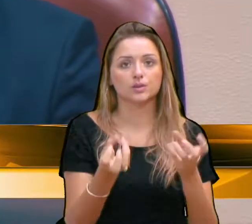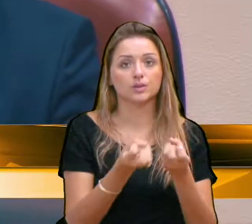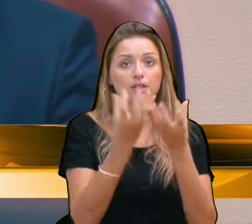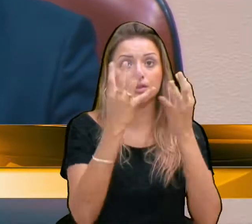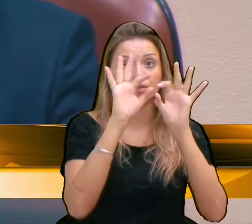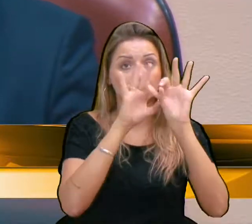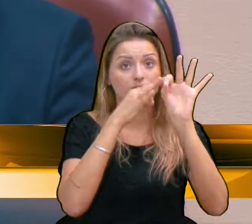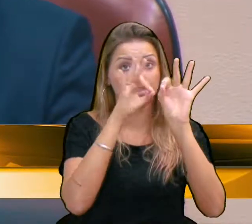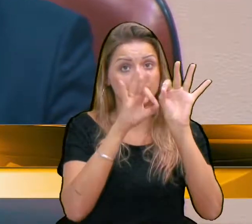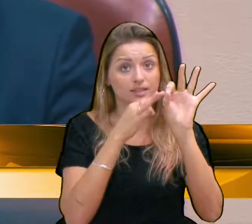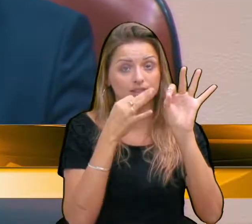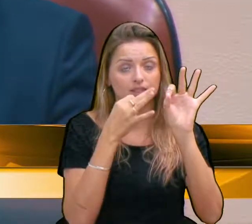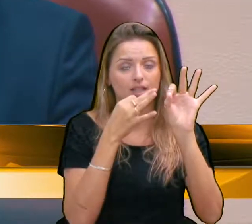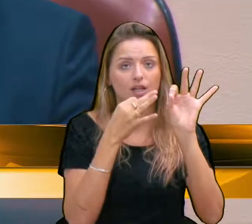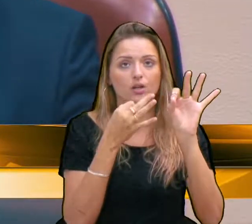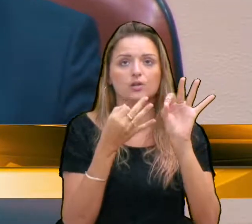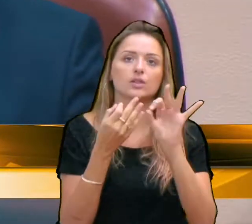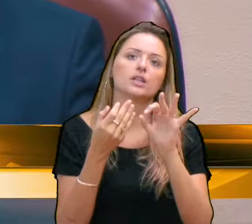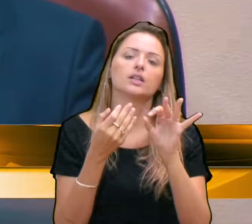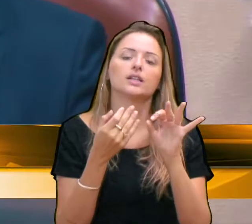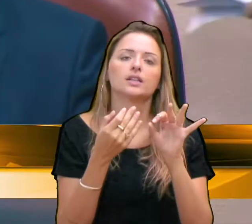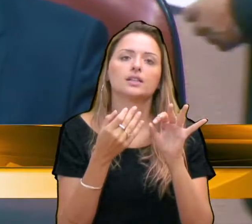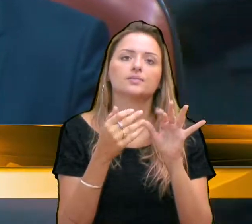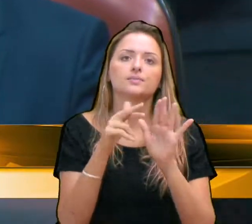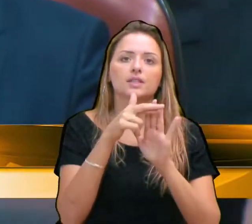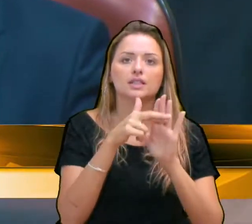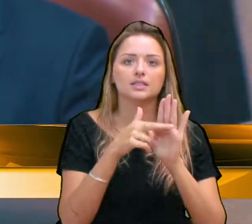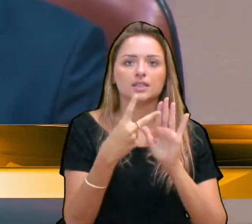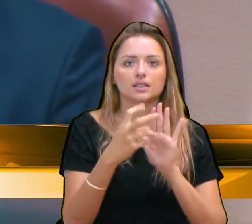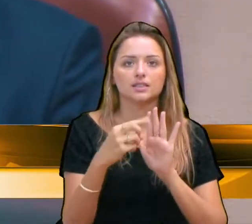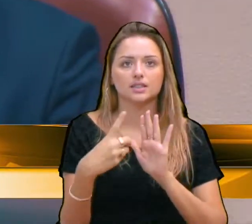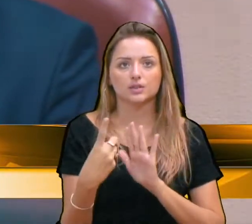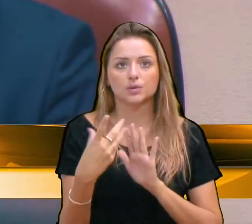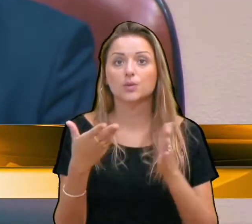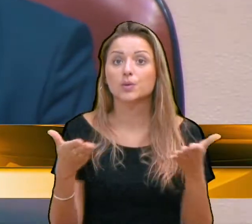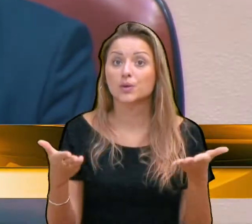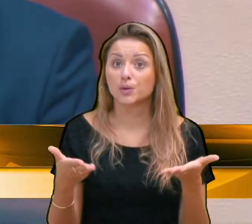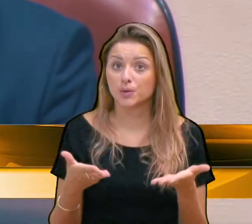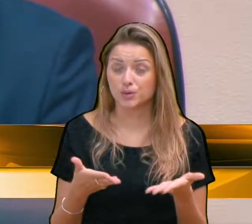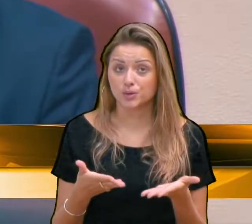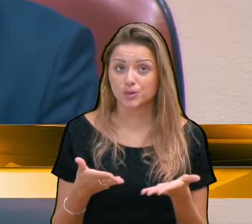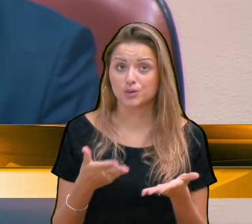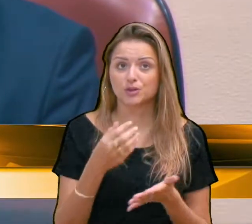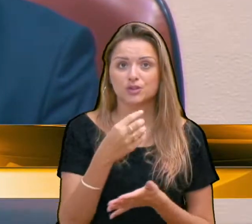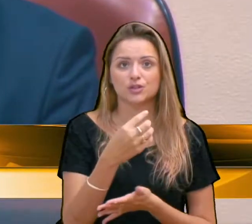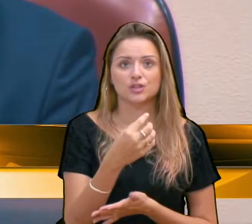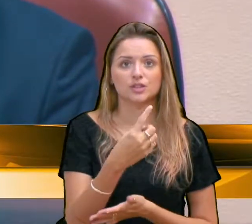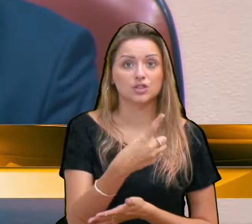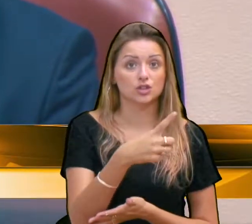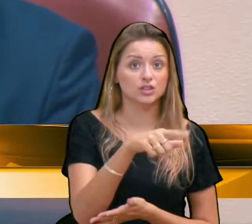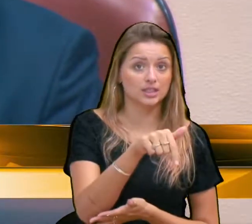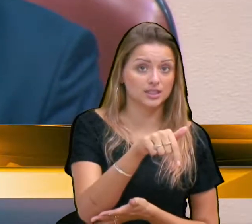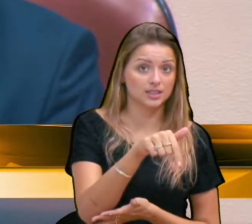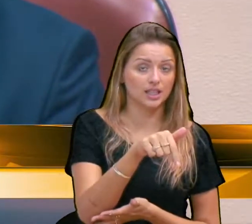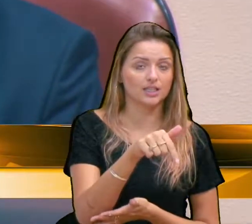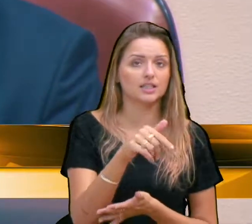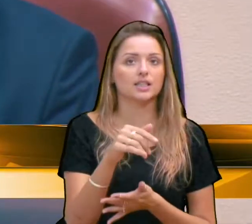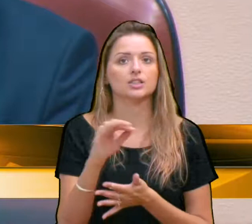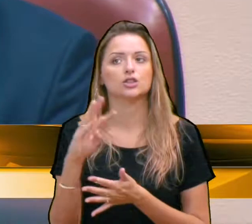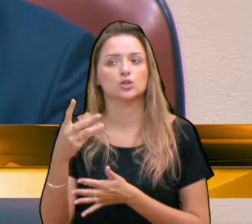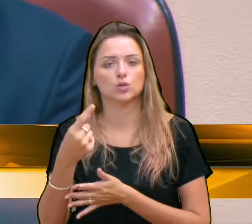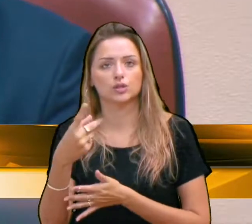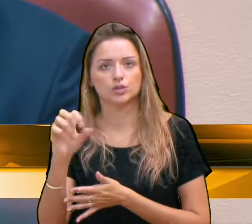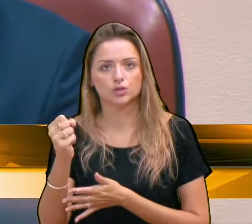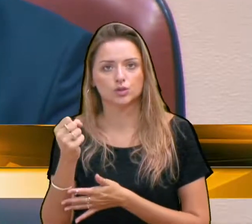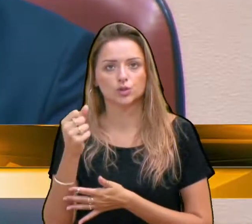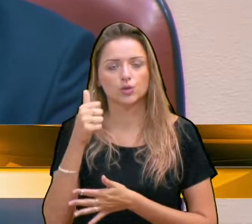nos termos do artigo 101 do Regimento Interno. Hoje, 17 das 18 candidatas ao título de Princesa e Rainha